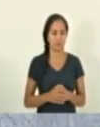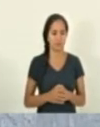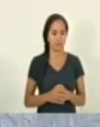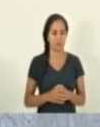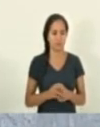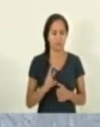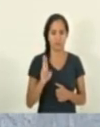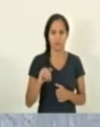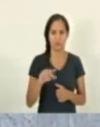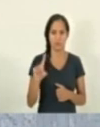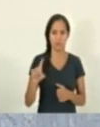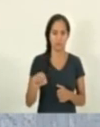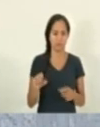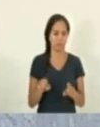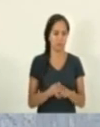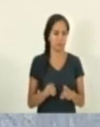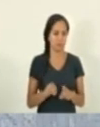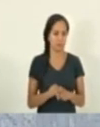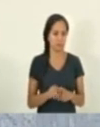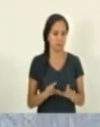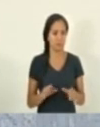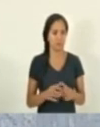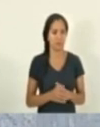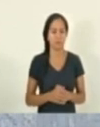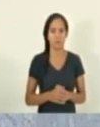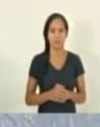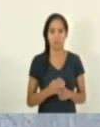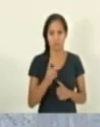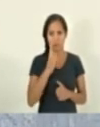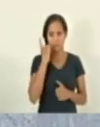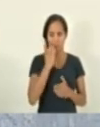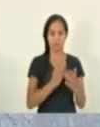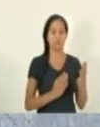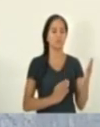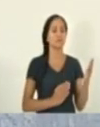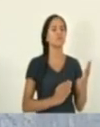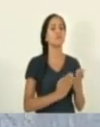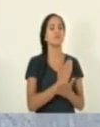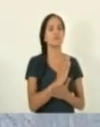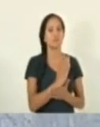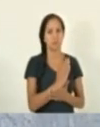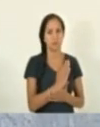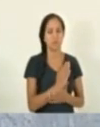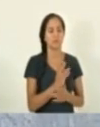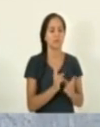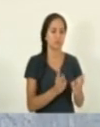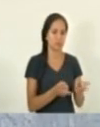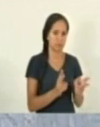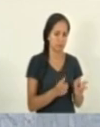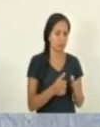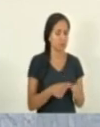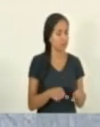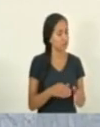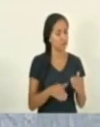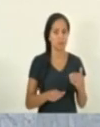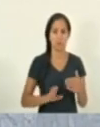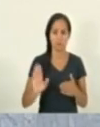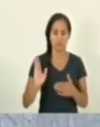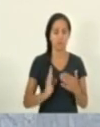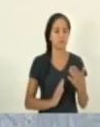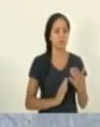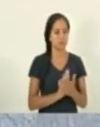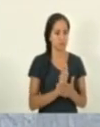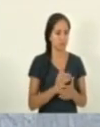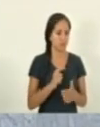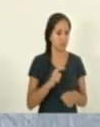Renzo, não, não está aqui? Eu okay. Retiro o pedido. Então, nós, os deputados que aprovam, nós terminamos a sessão, permanecem como se encontram, os contrários se manifestam. Aprovado.